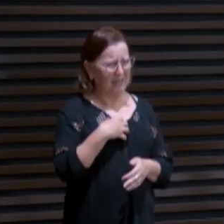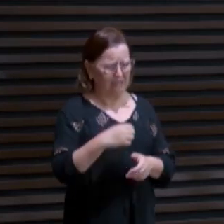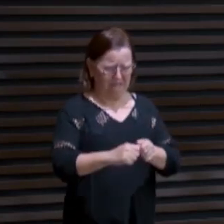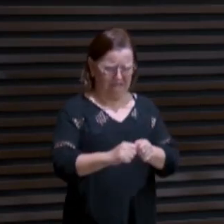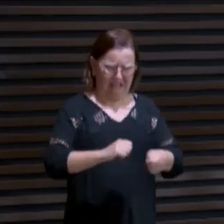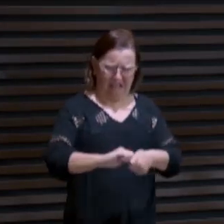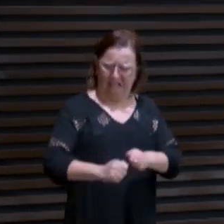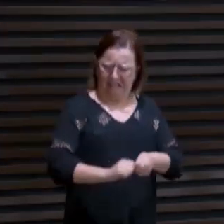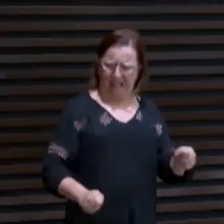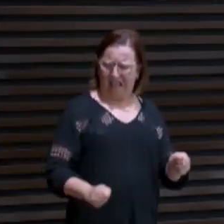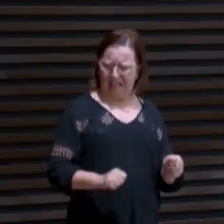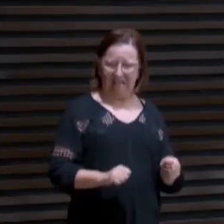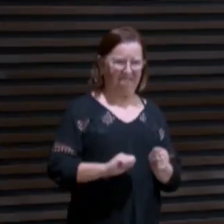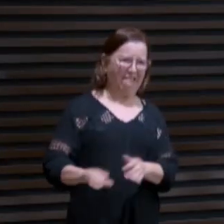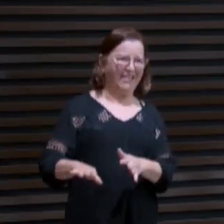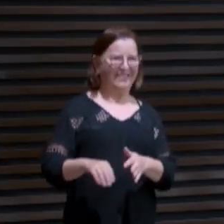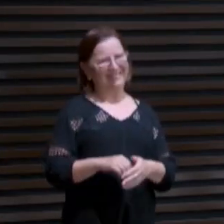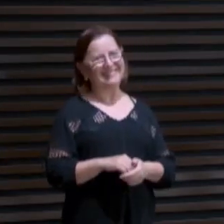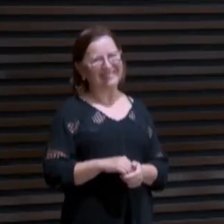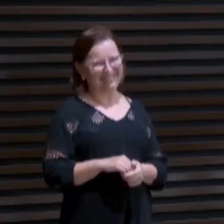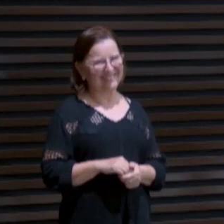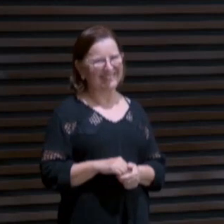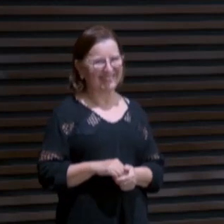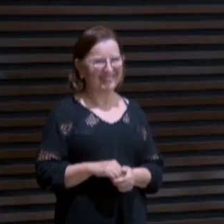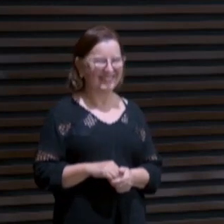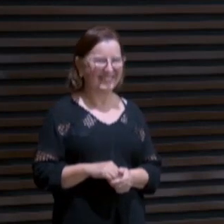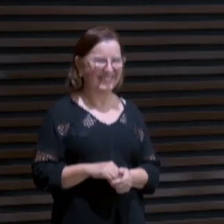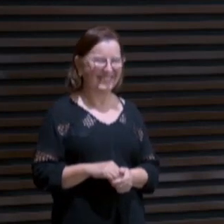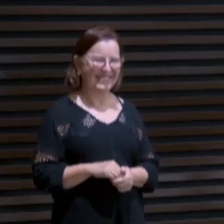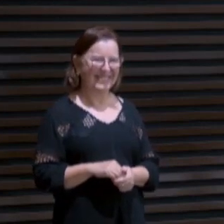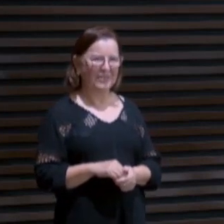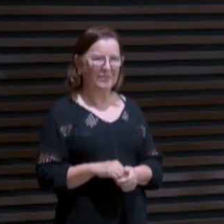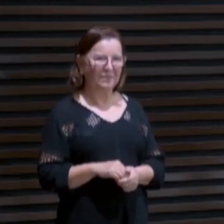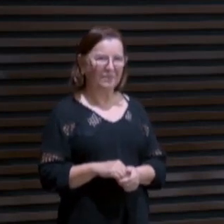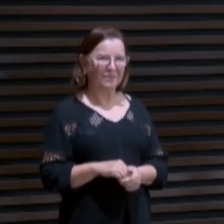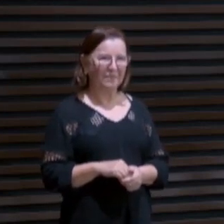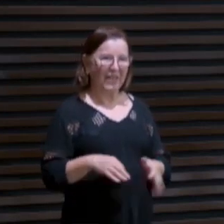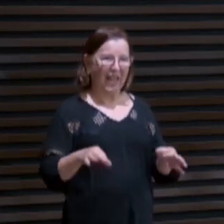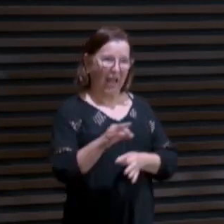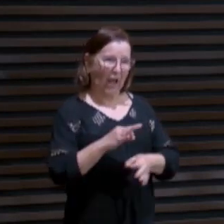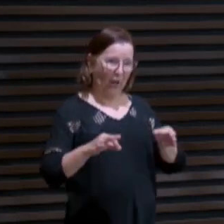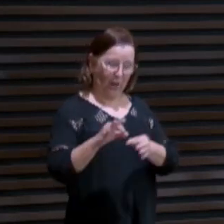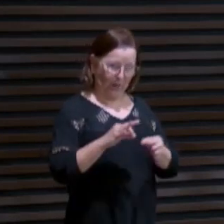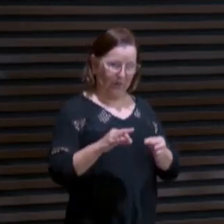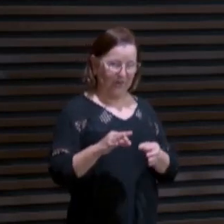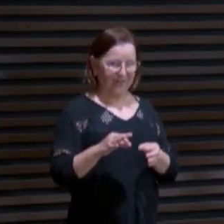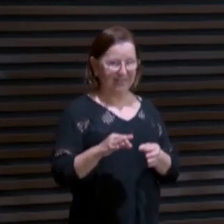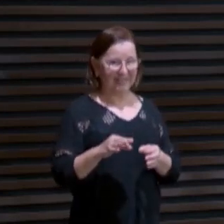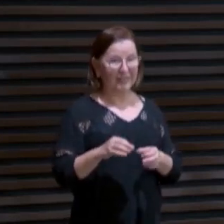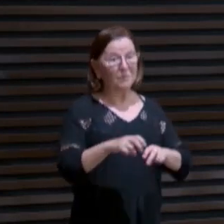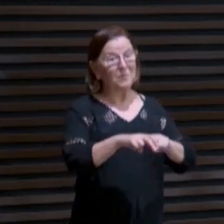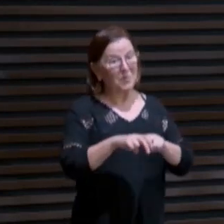o caos faz parte dele. A ordem, o cosmético, é de fora para dentro e é